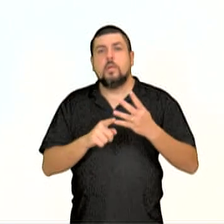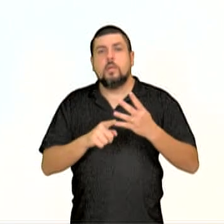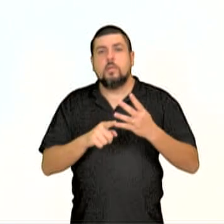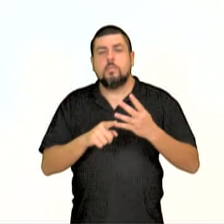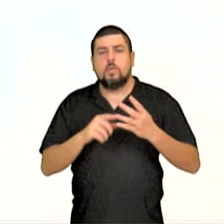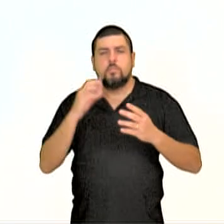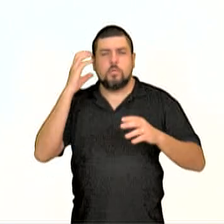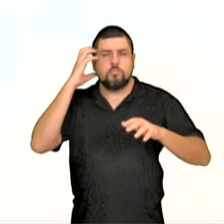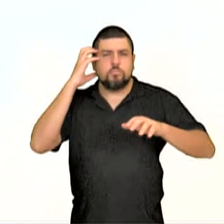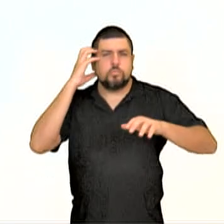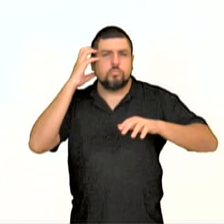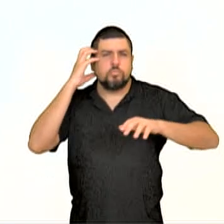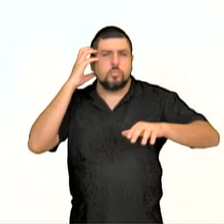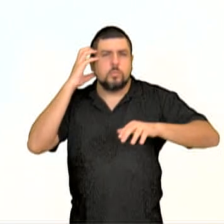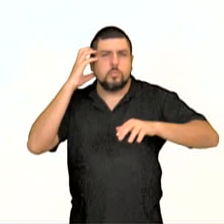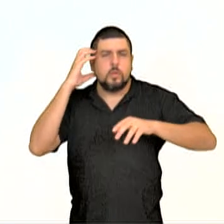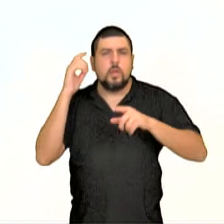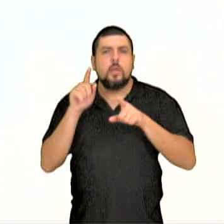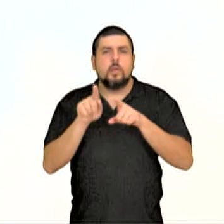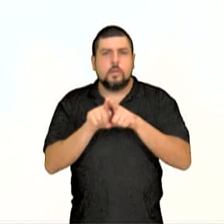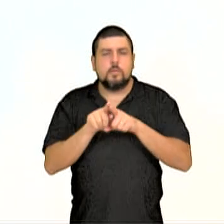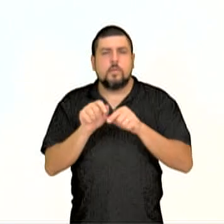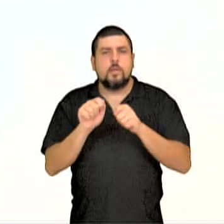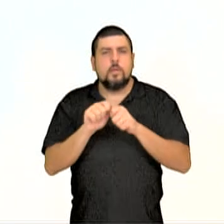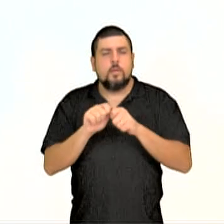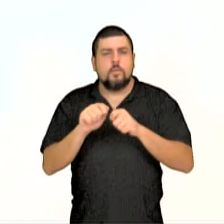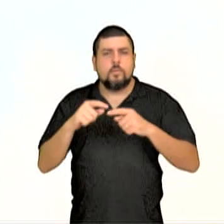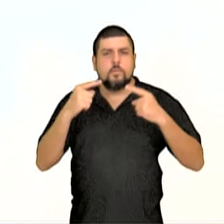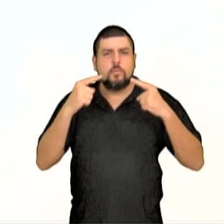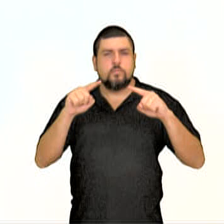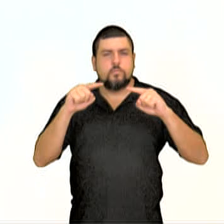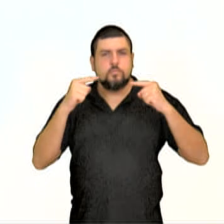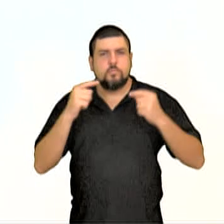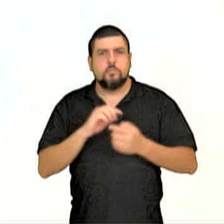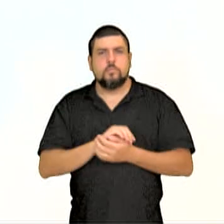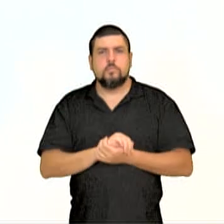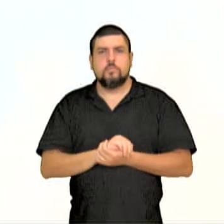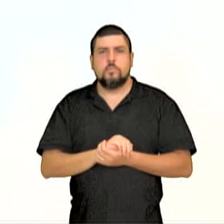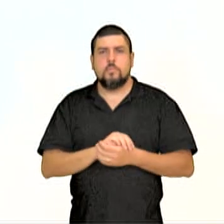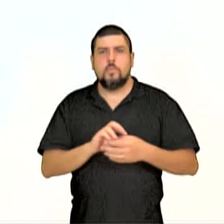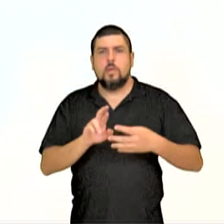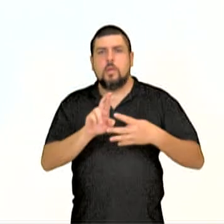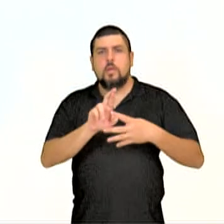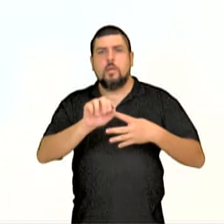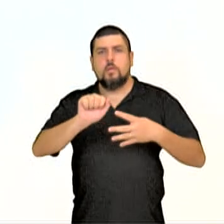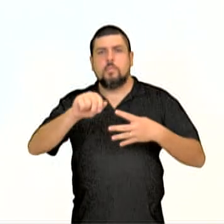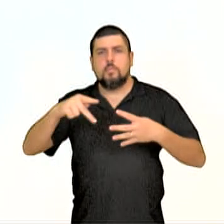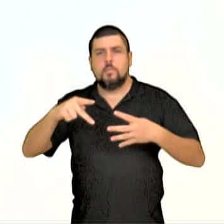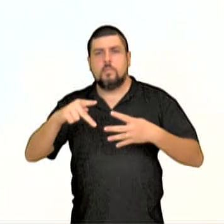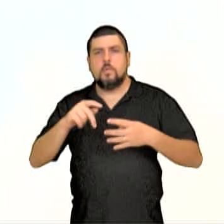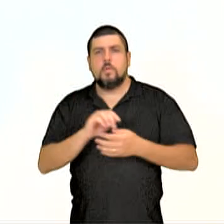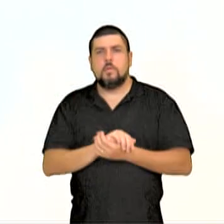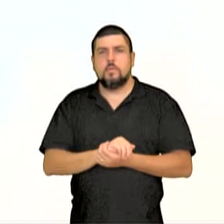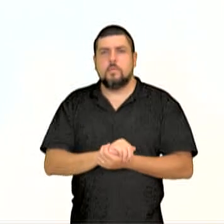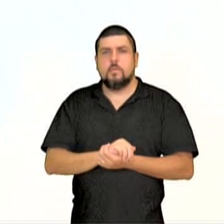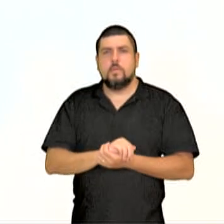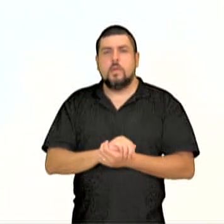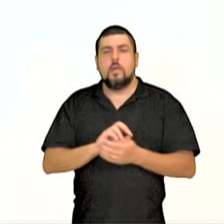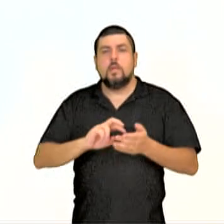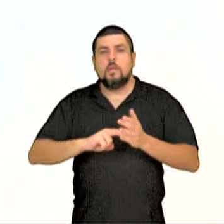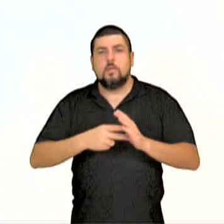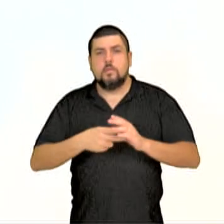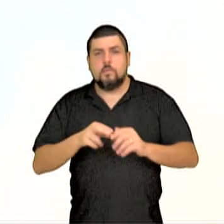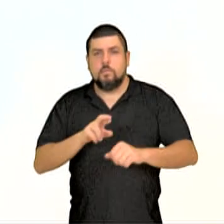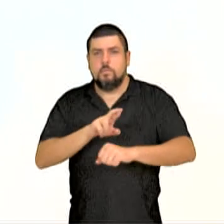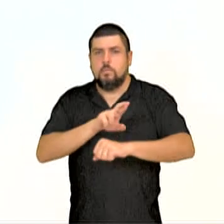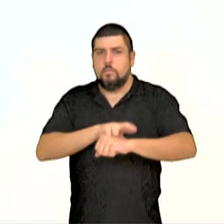MCs, que são os que colocam as músicas. O rap significa Rhythm and Poetry, que significa, ou